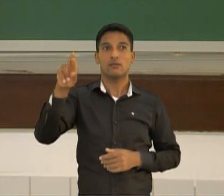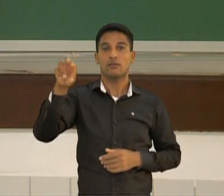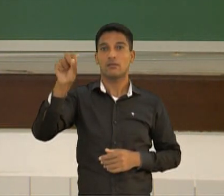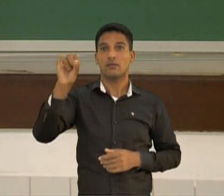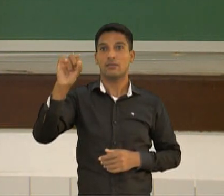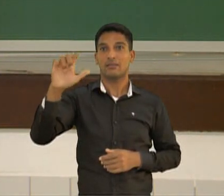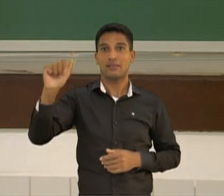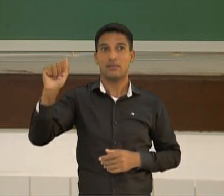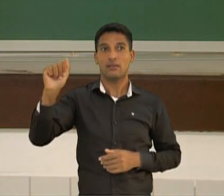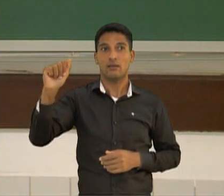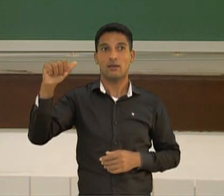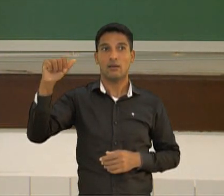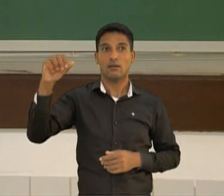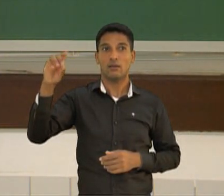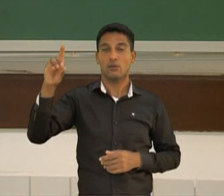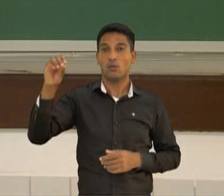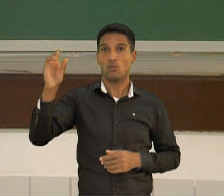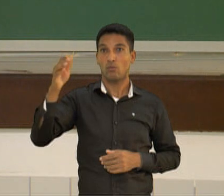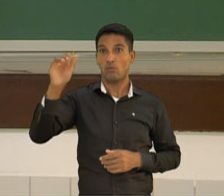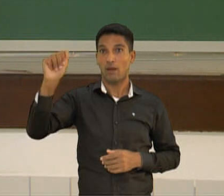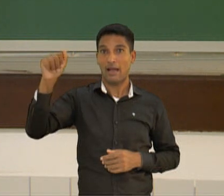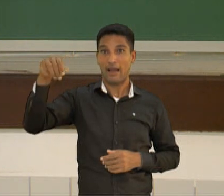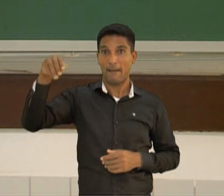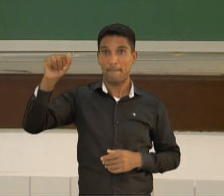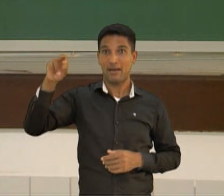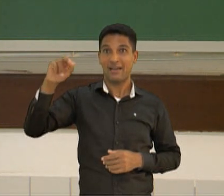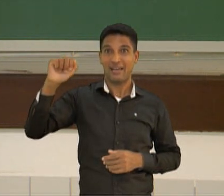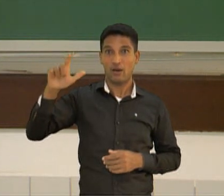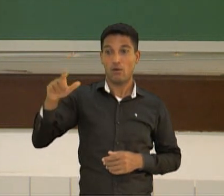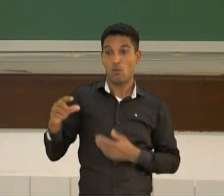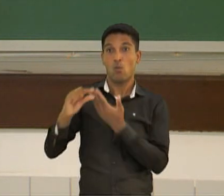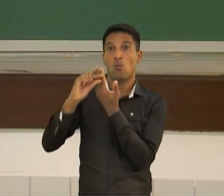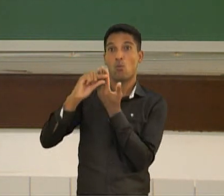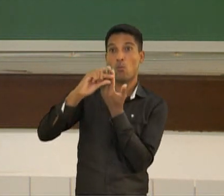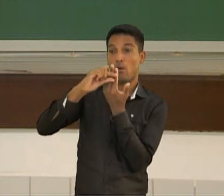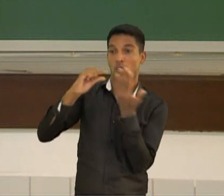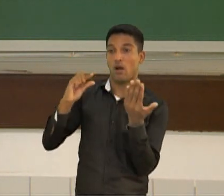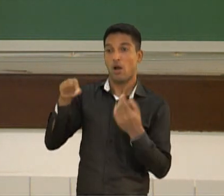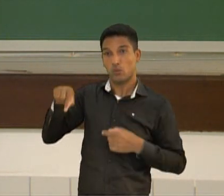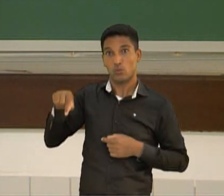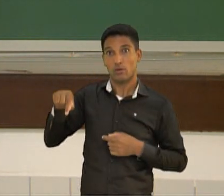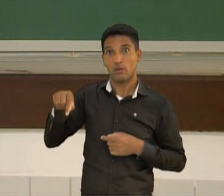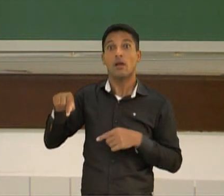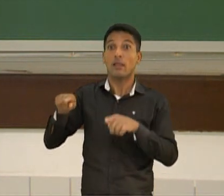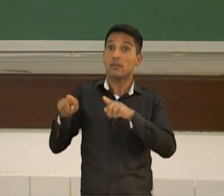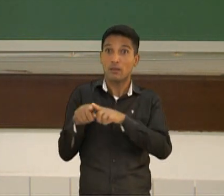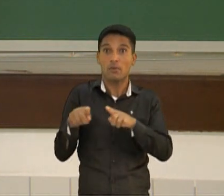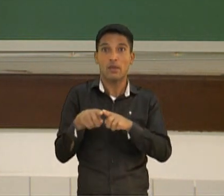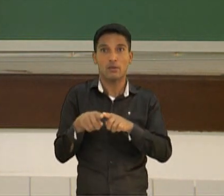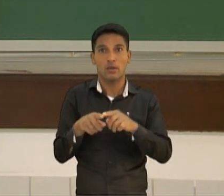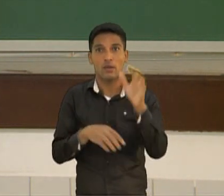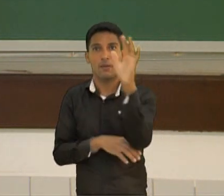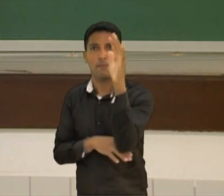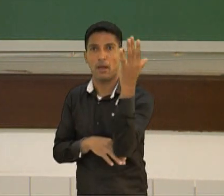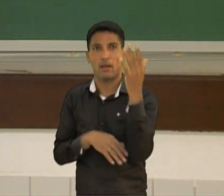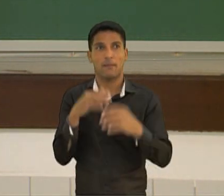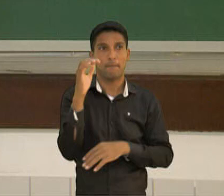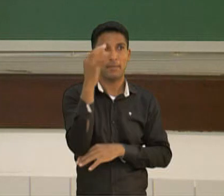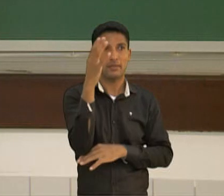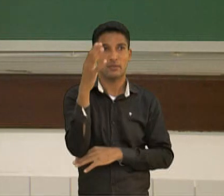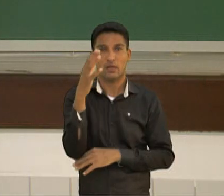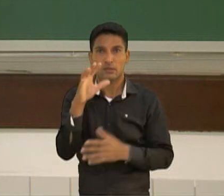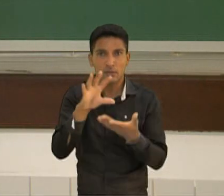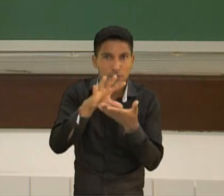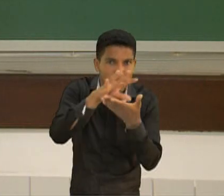da abstração figurativa, né, de uma paisagem. Então, olha só que legal que a gente tem aqui. Tarsila